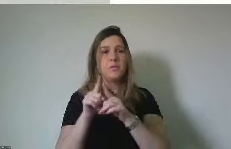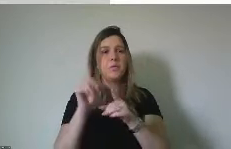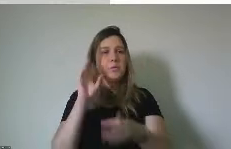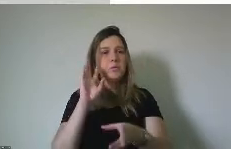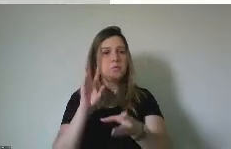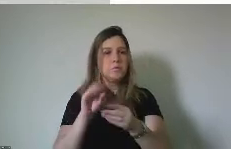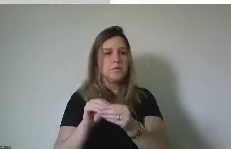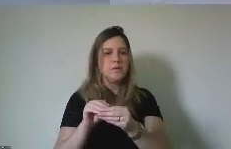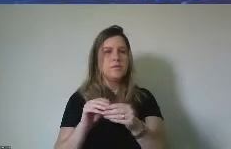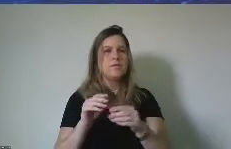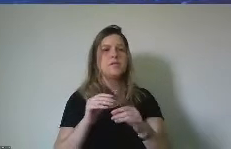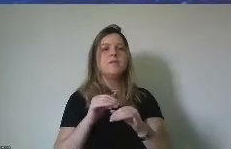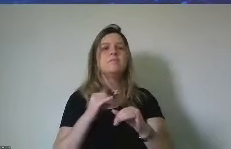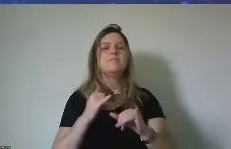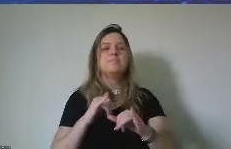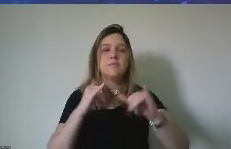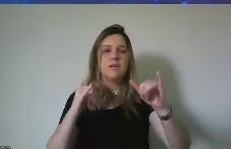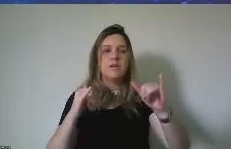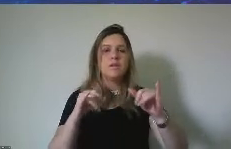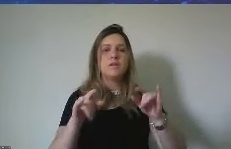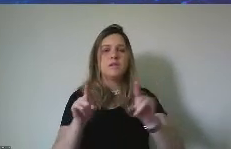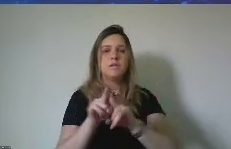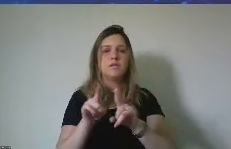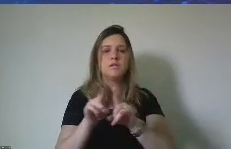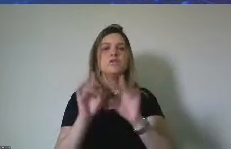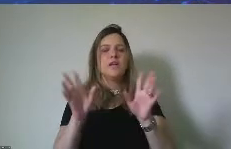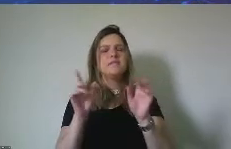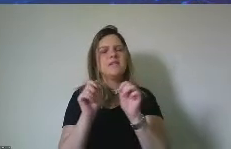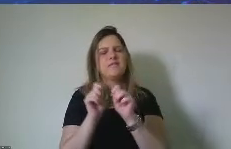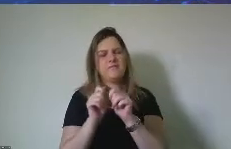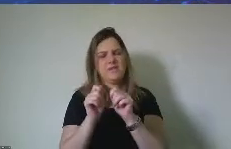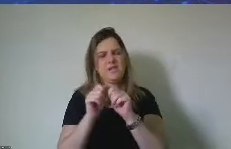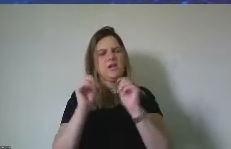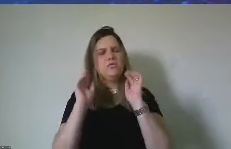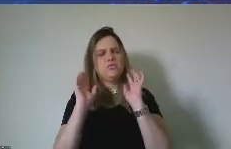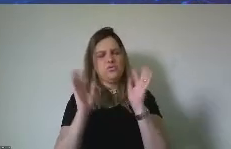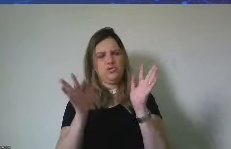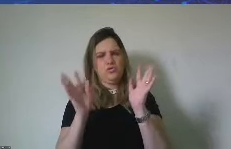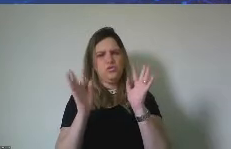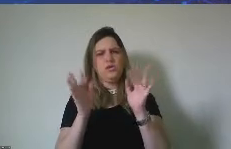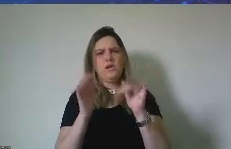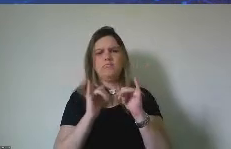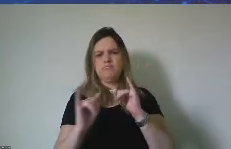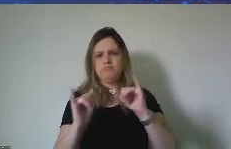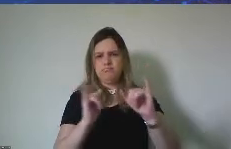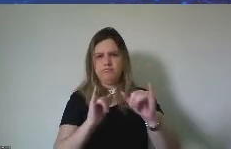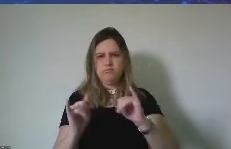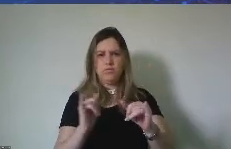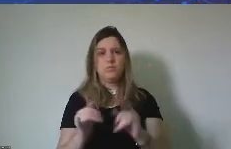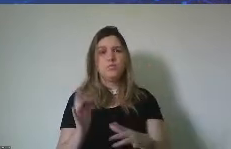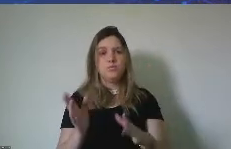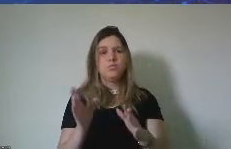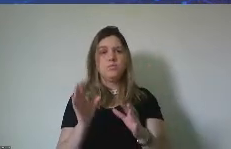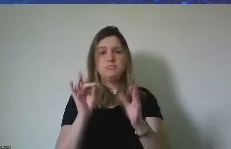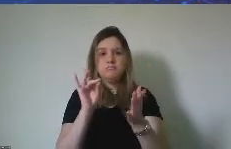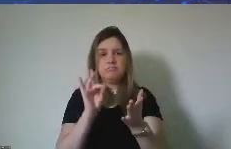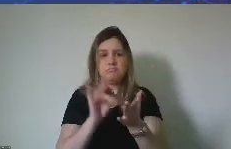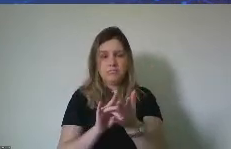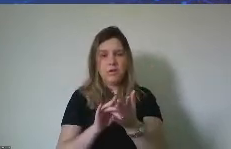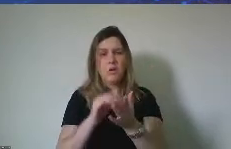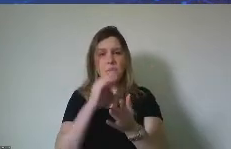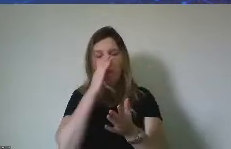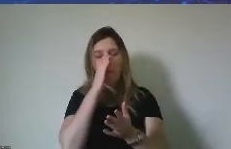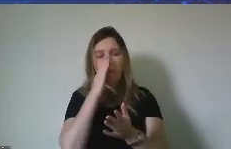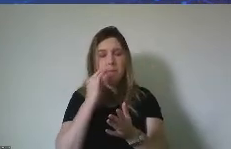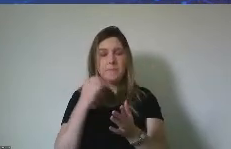energética vai trazer já está trazendo muitas oportunidades para o sistema de transmissão no mundo tá repara que a minha apresentação não